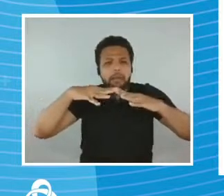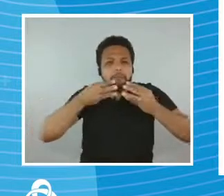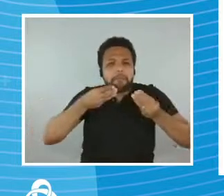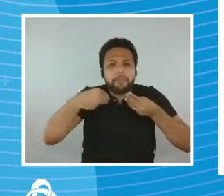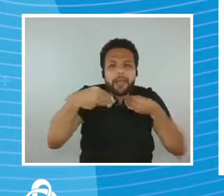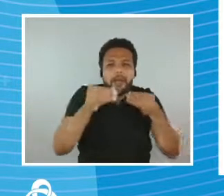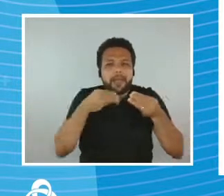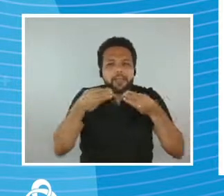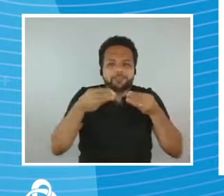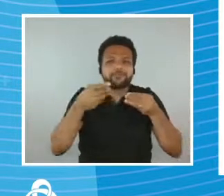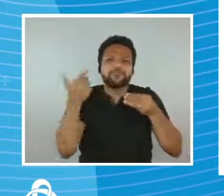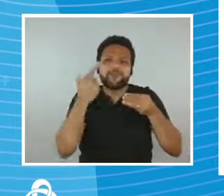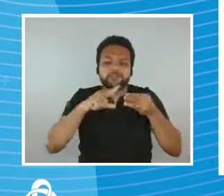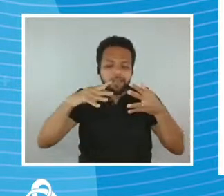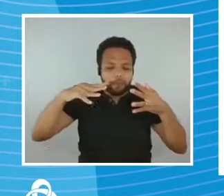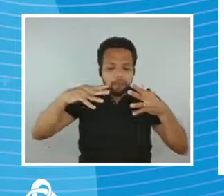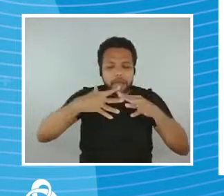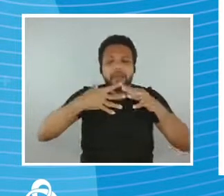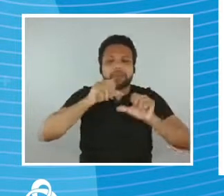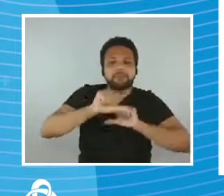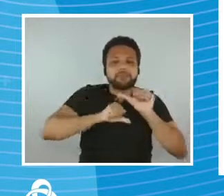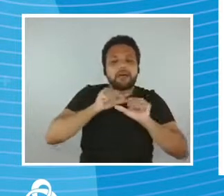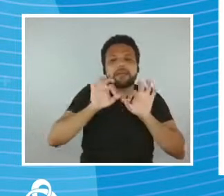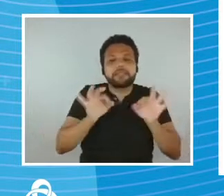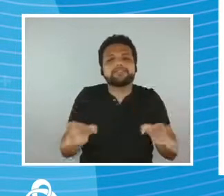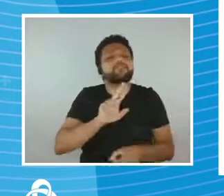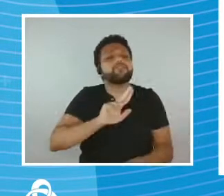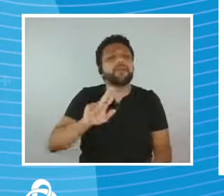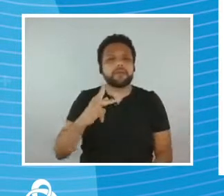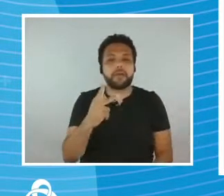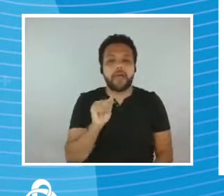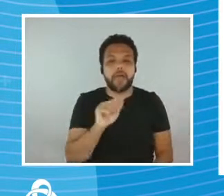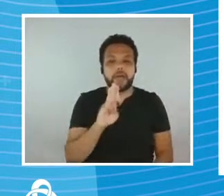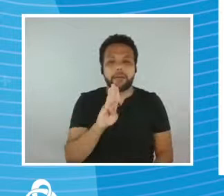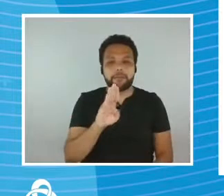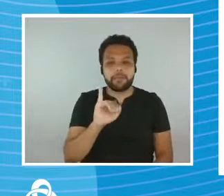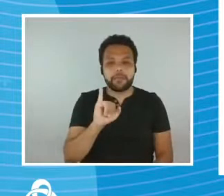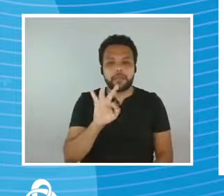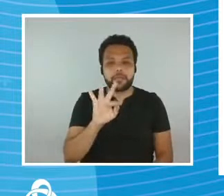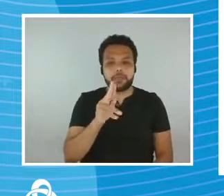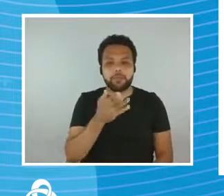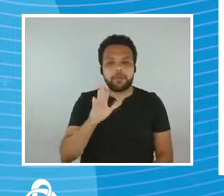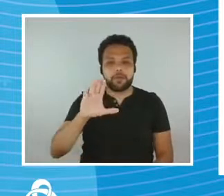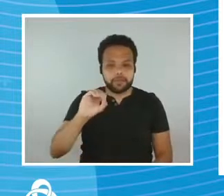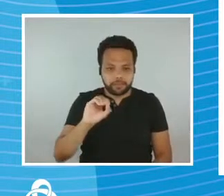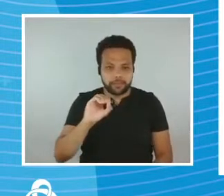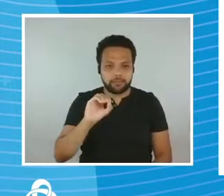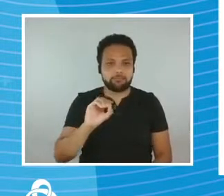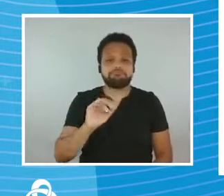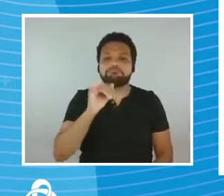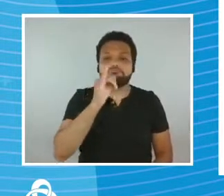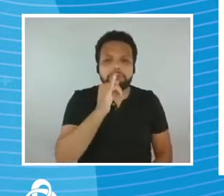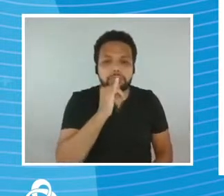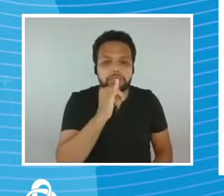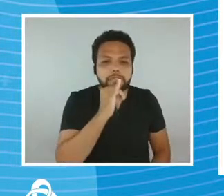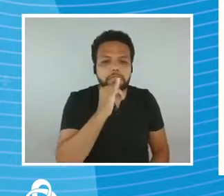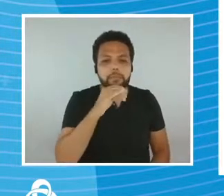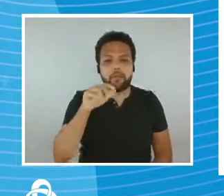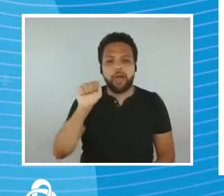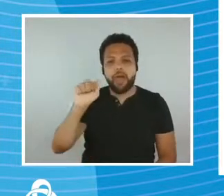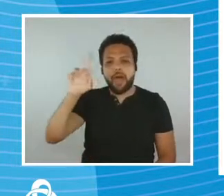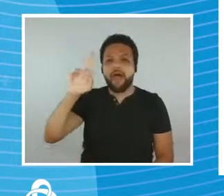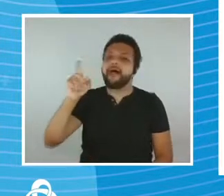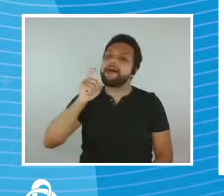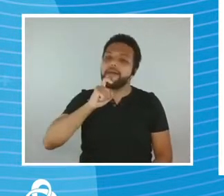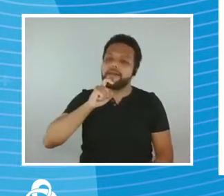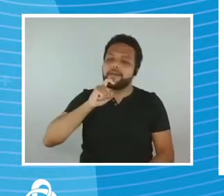habituação. E é assim, a gente liga o ar refrigerado e ouve o som do ar refrigerado. Depois de 2, 3